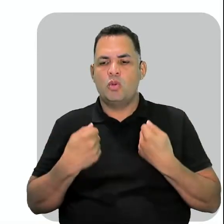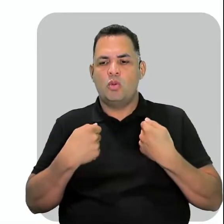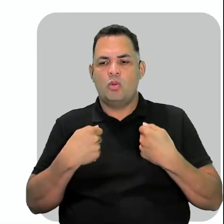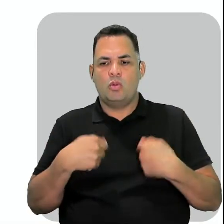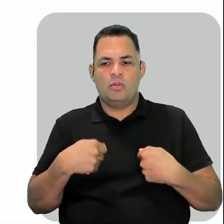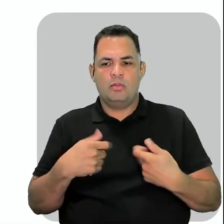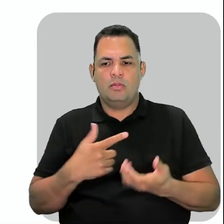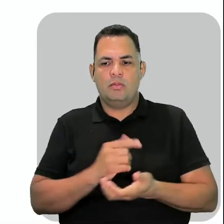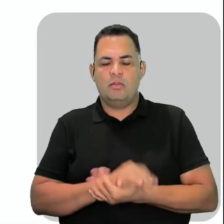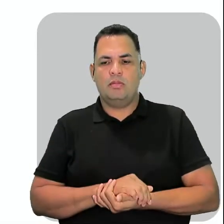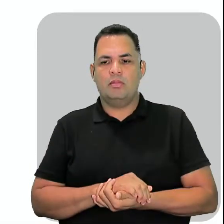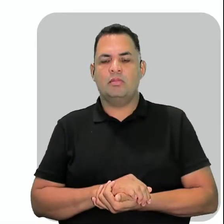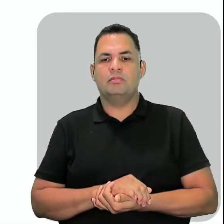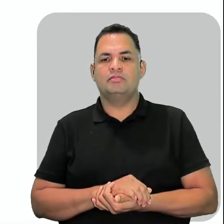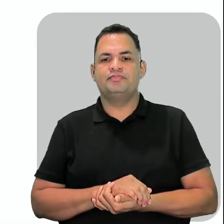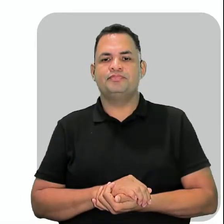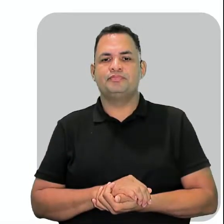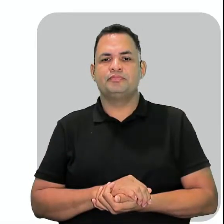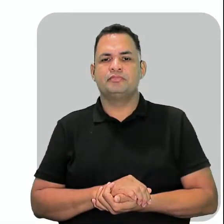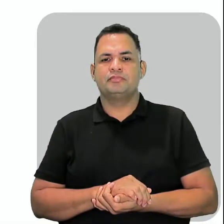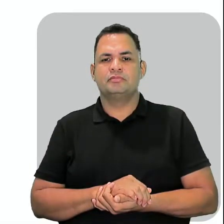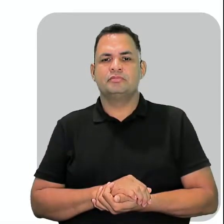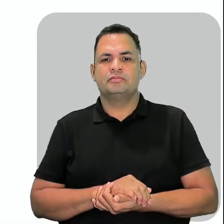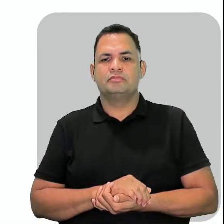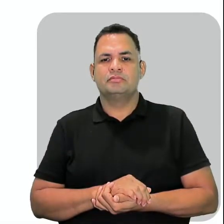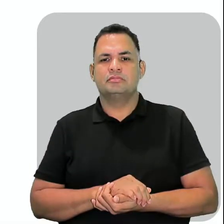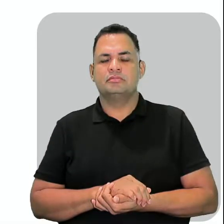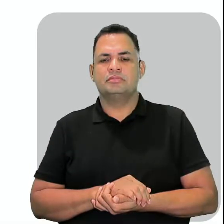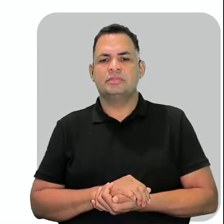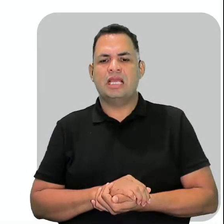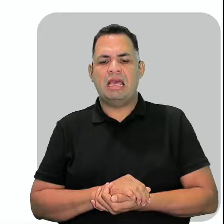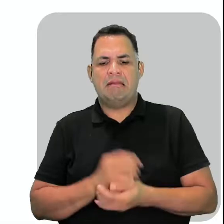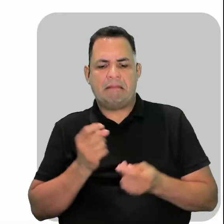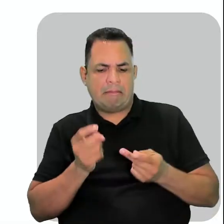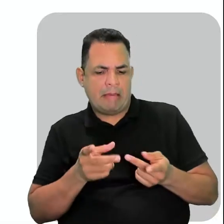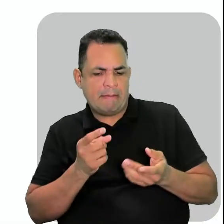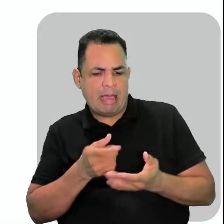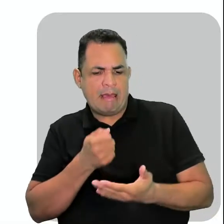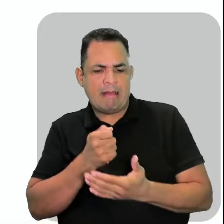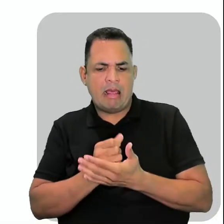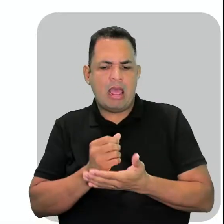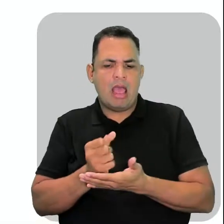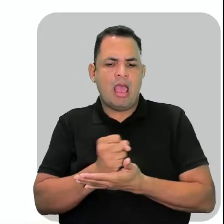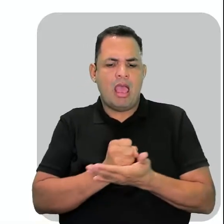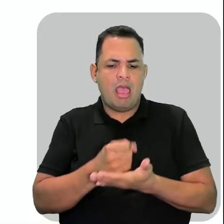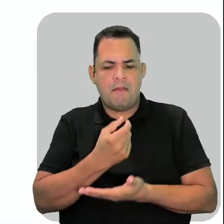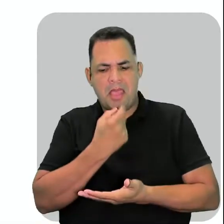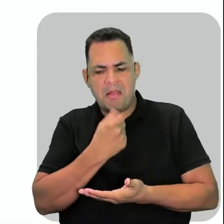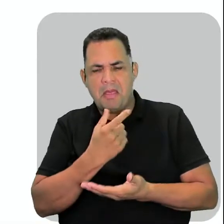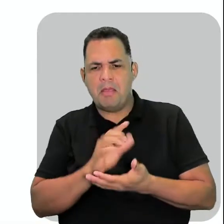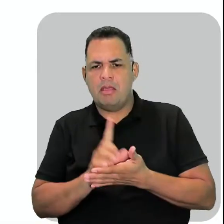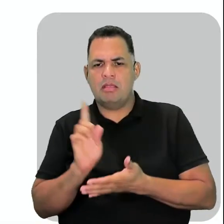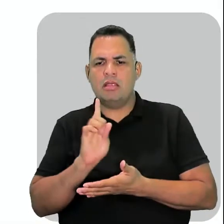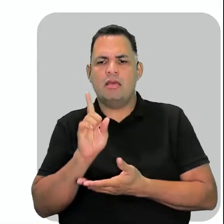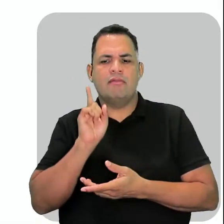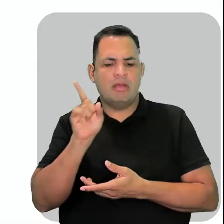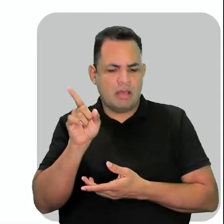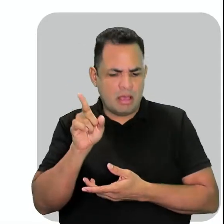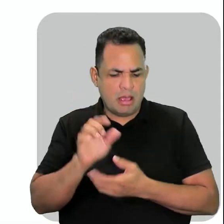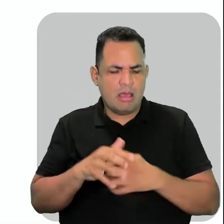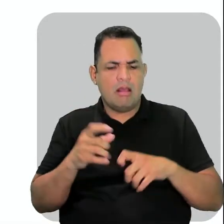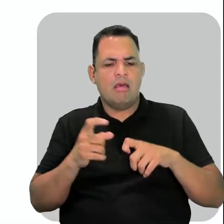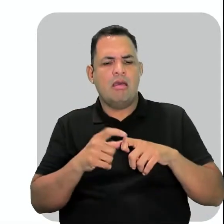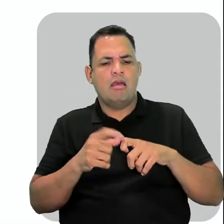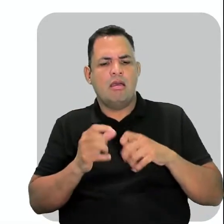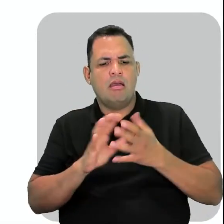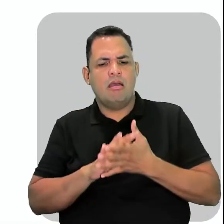corpo necessita. Então, fique gastando dinheiro com coisinhas de farmácia, não. Vai no médico, faz